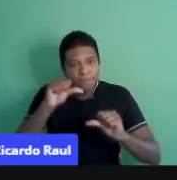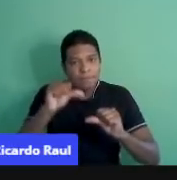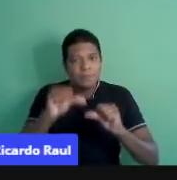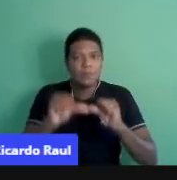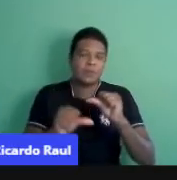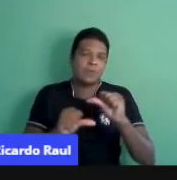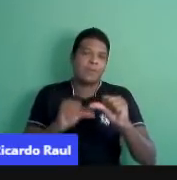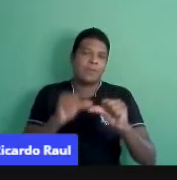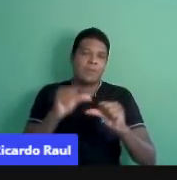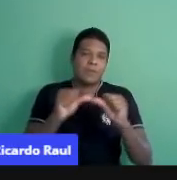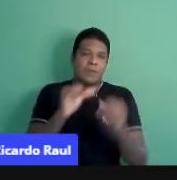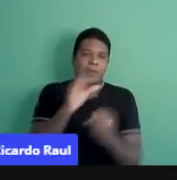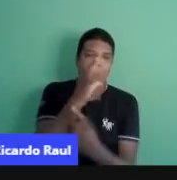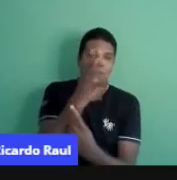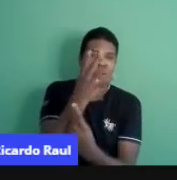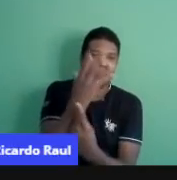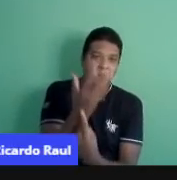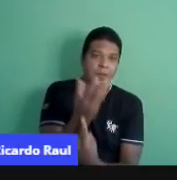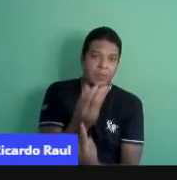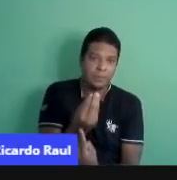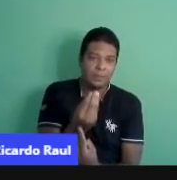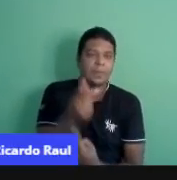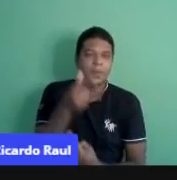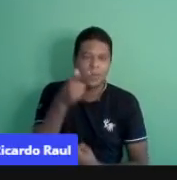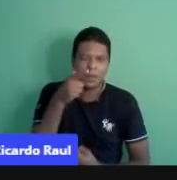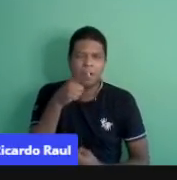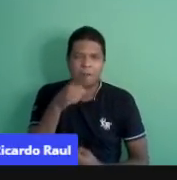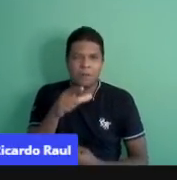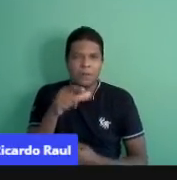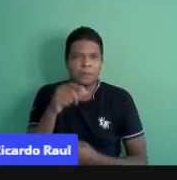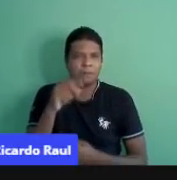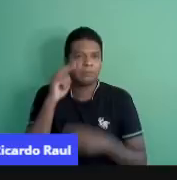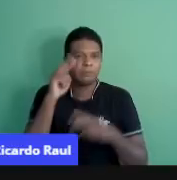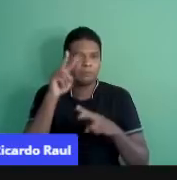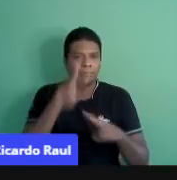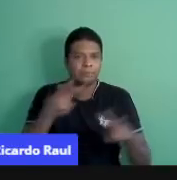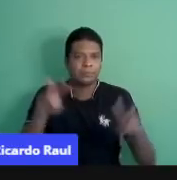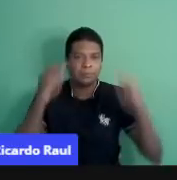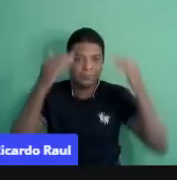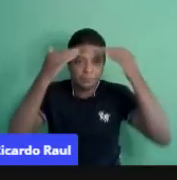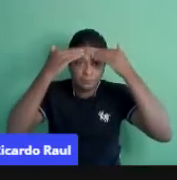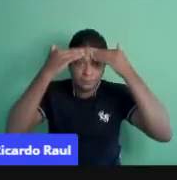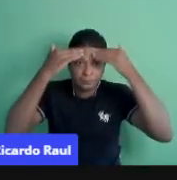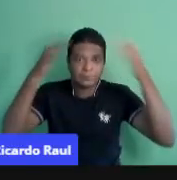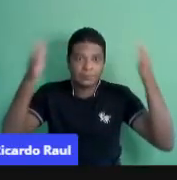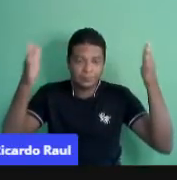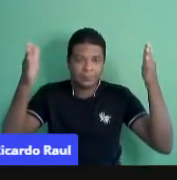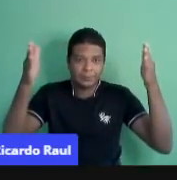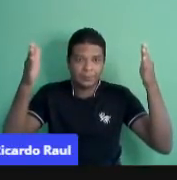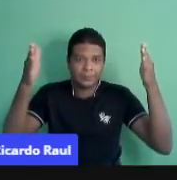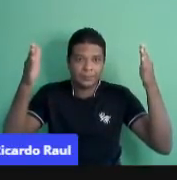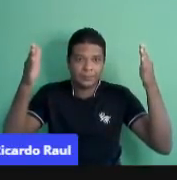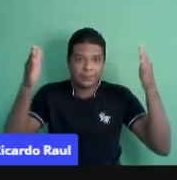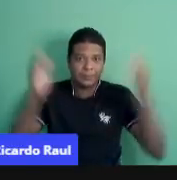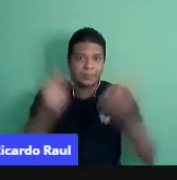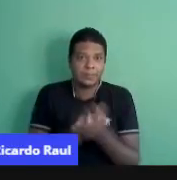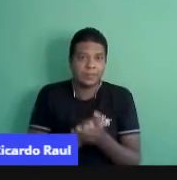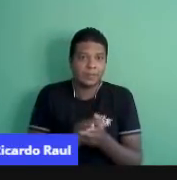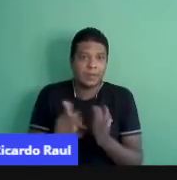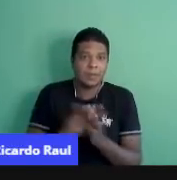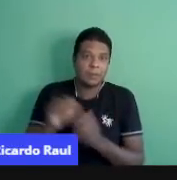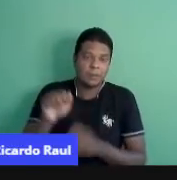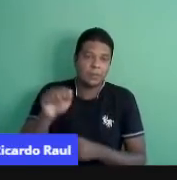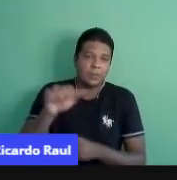da arte e já conseguem ter uma visão mais ampla da arte na própria